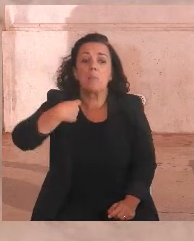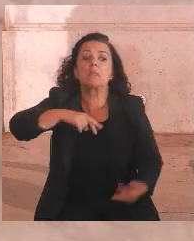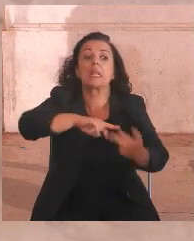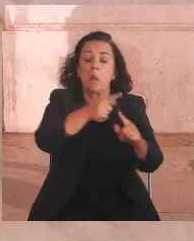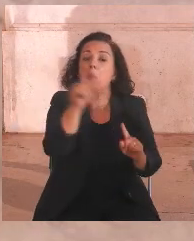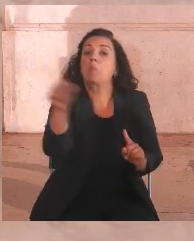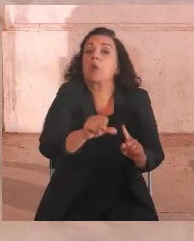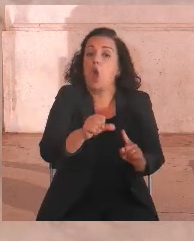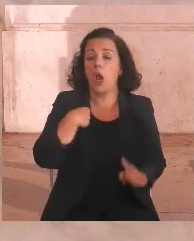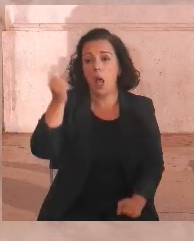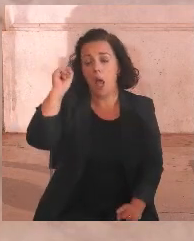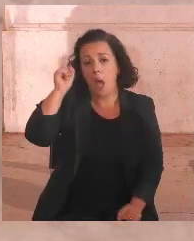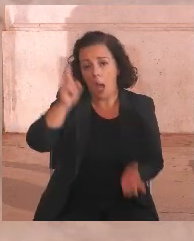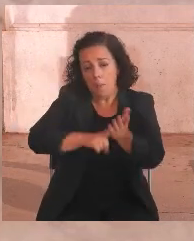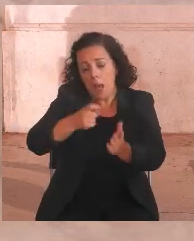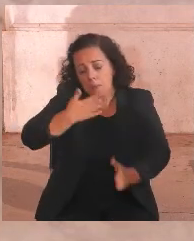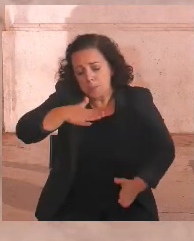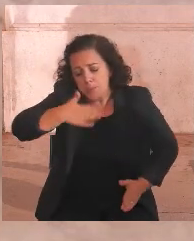Câmara.